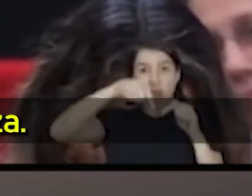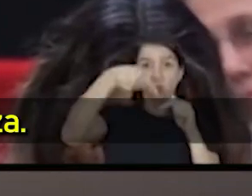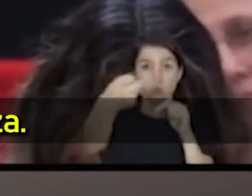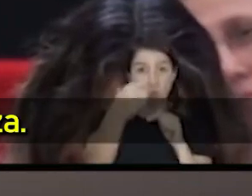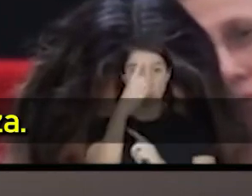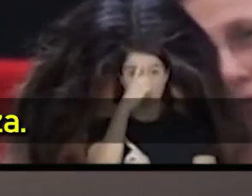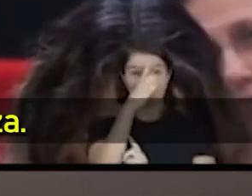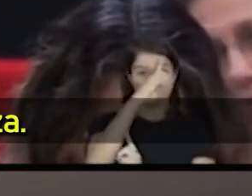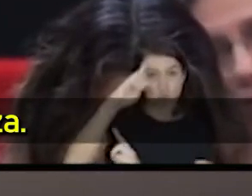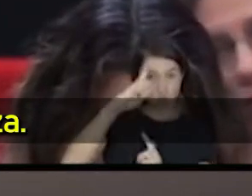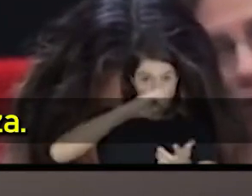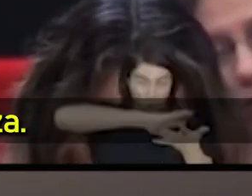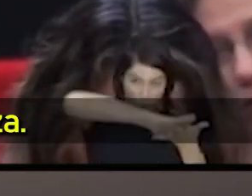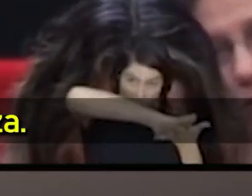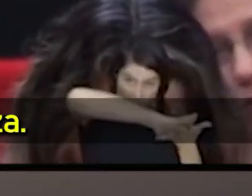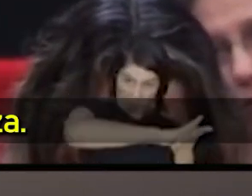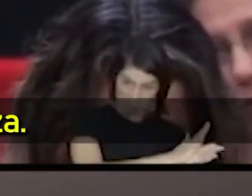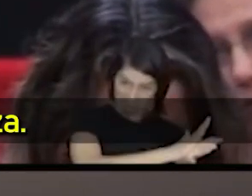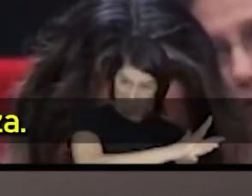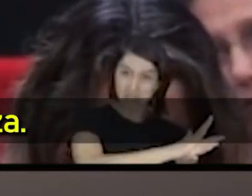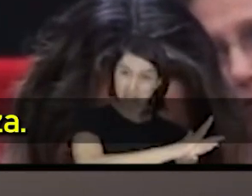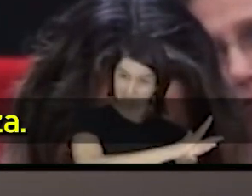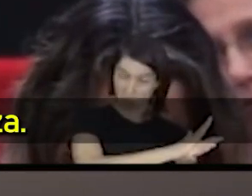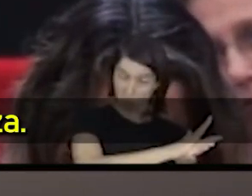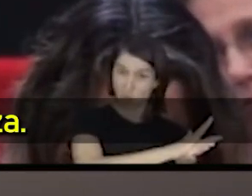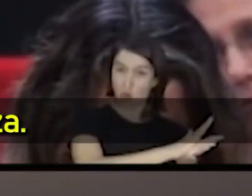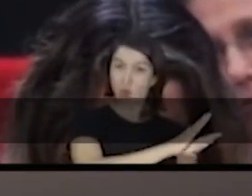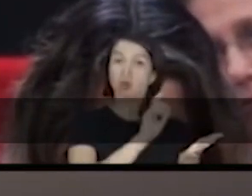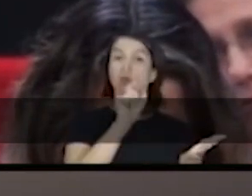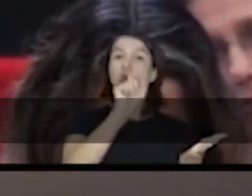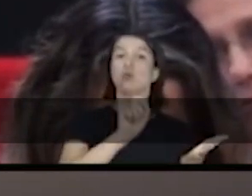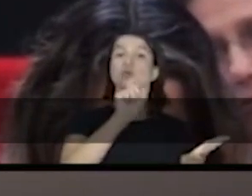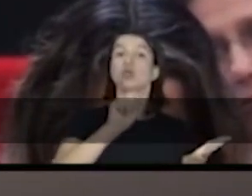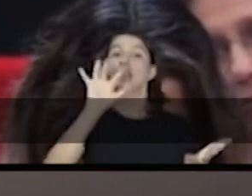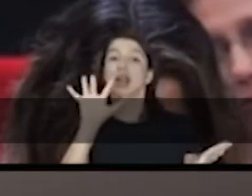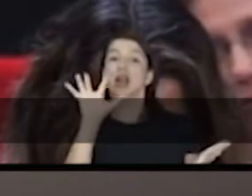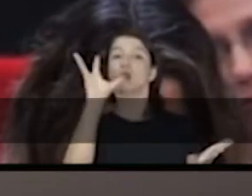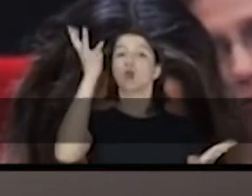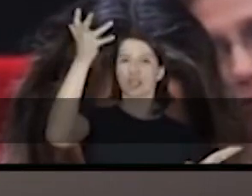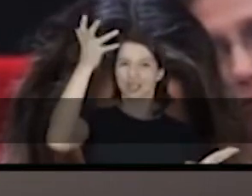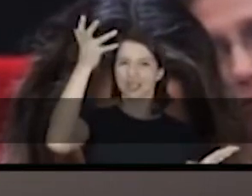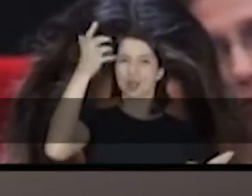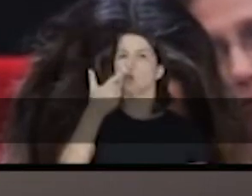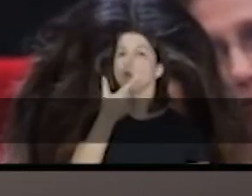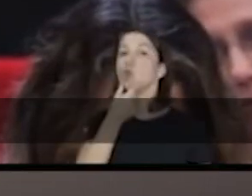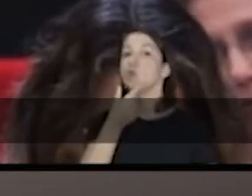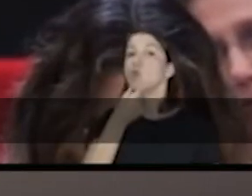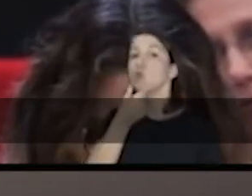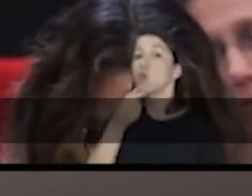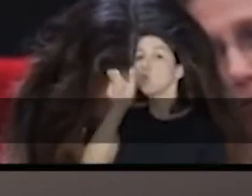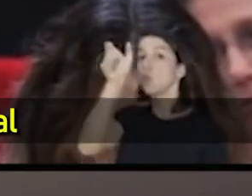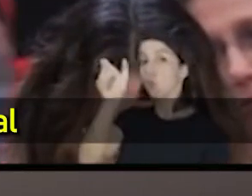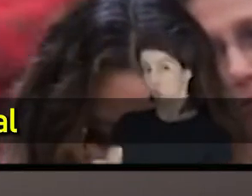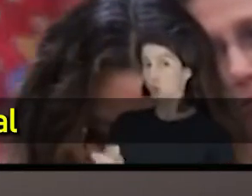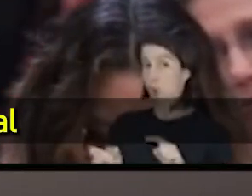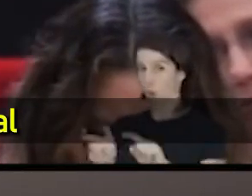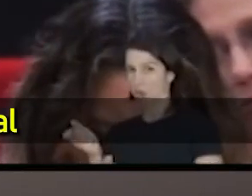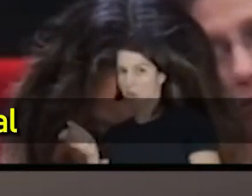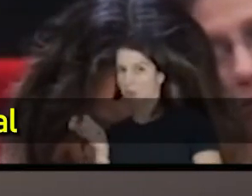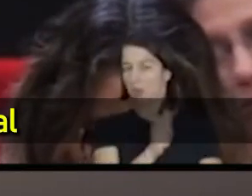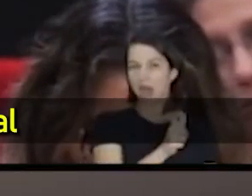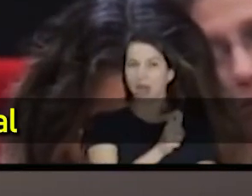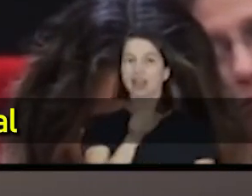melhor, a ficha do cidadão que ofendeu a Dona Ilza. Ele era um proprietário de terra, ele